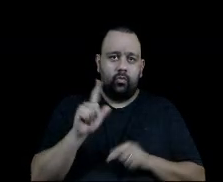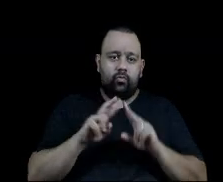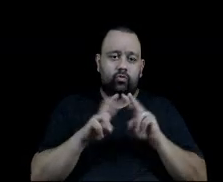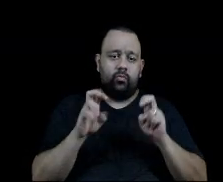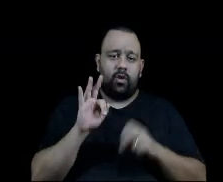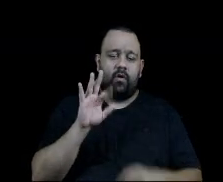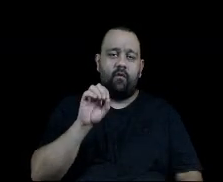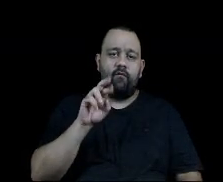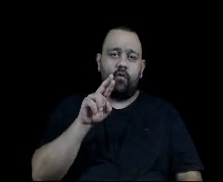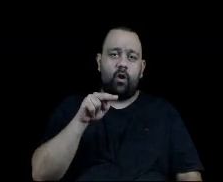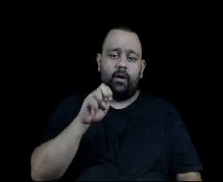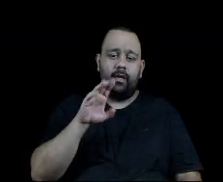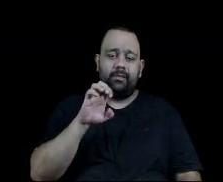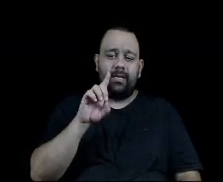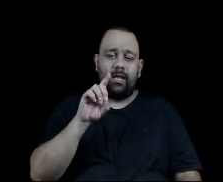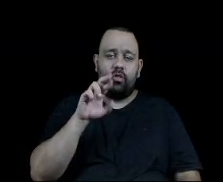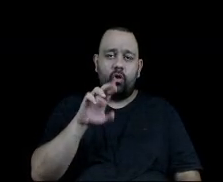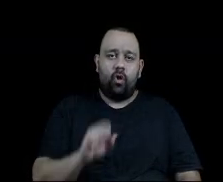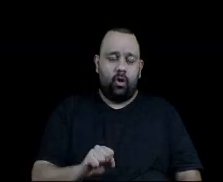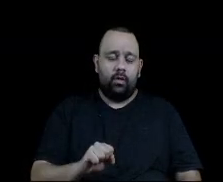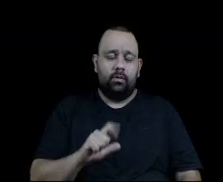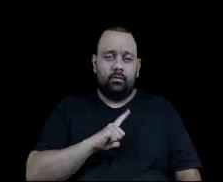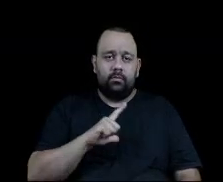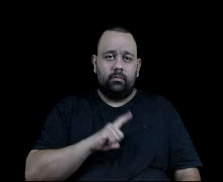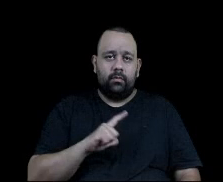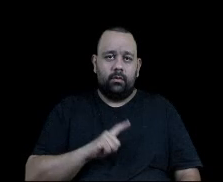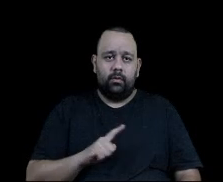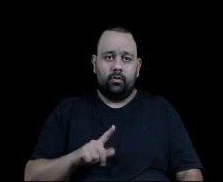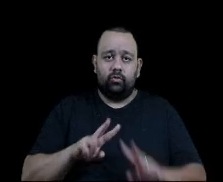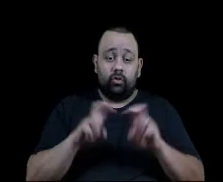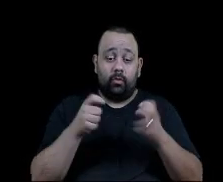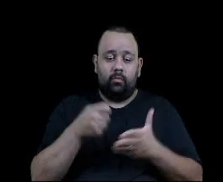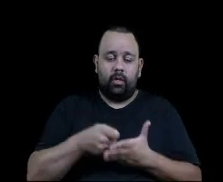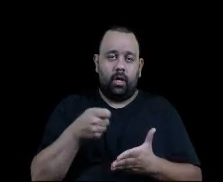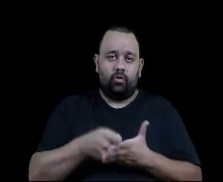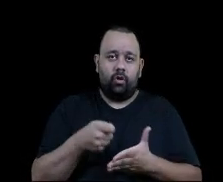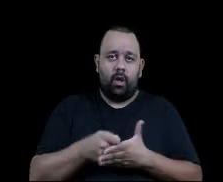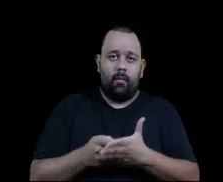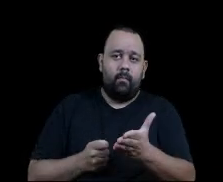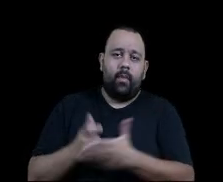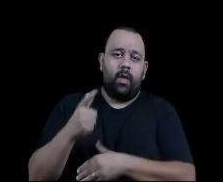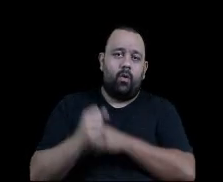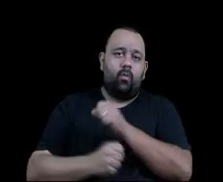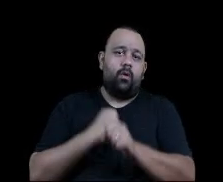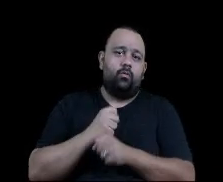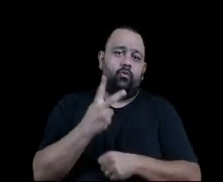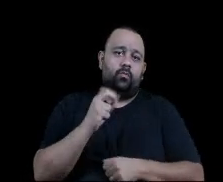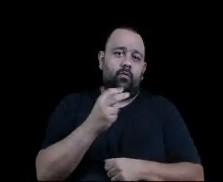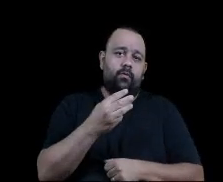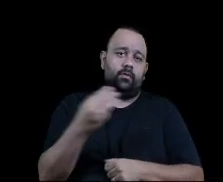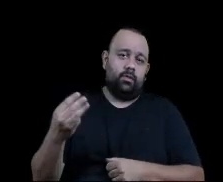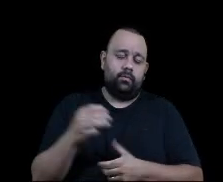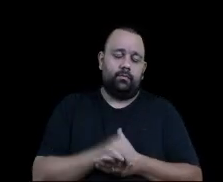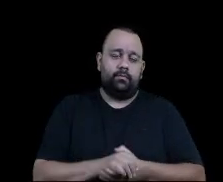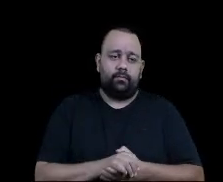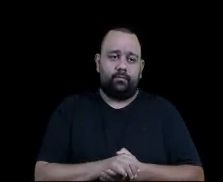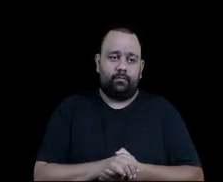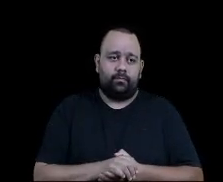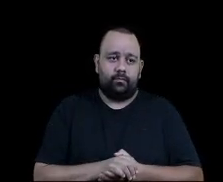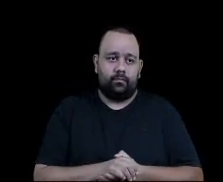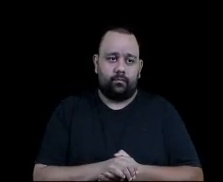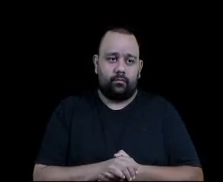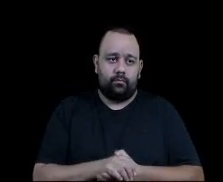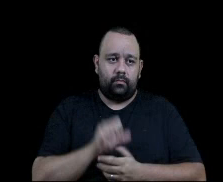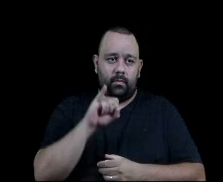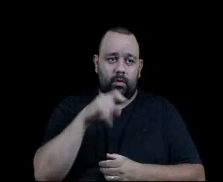e algumas questões de fornecedores em haver, que também são de obrigatoriedade de pagamento durante